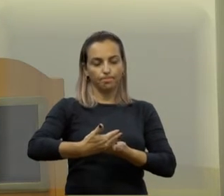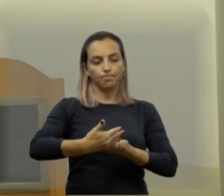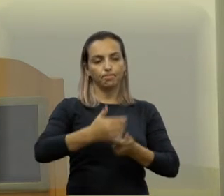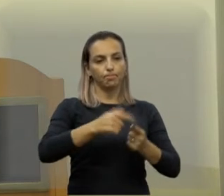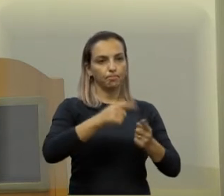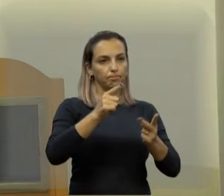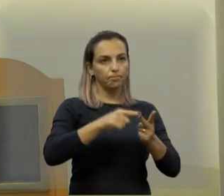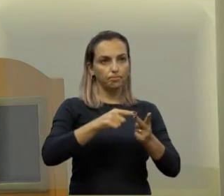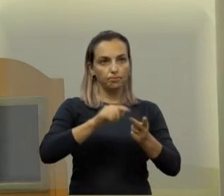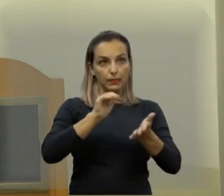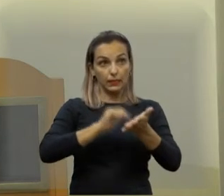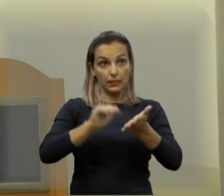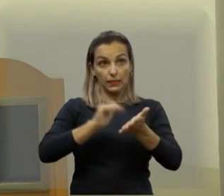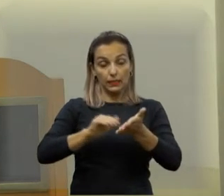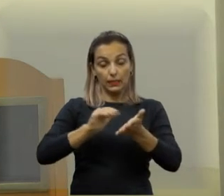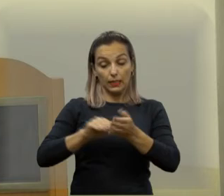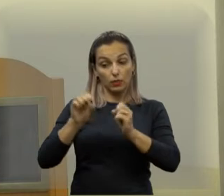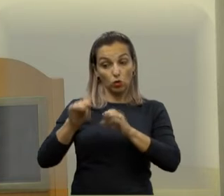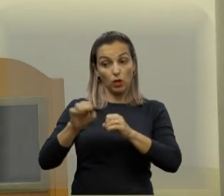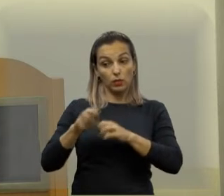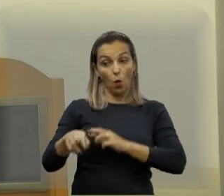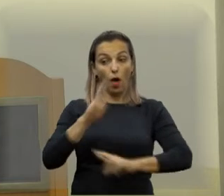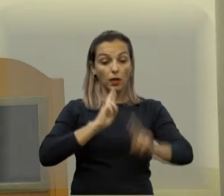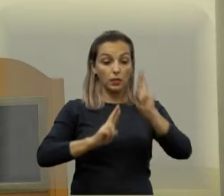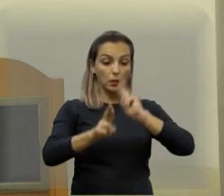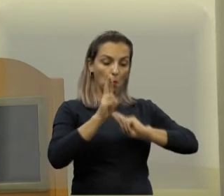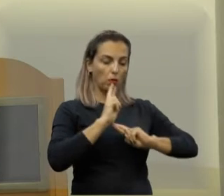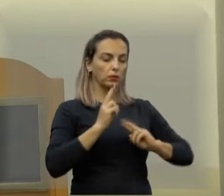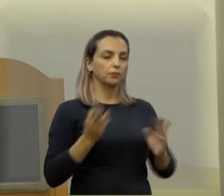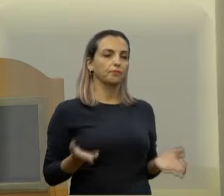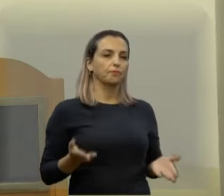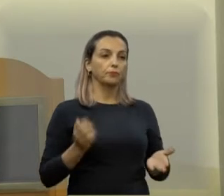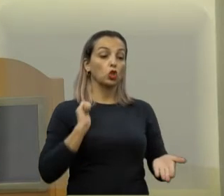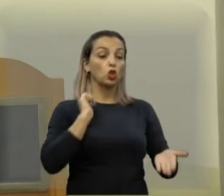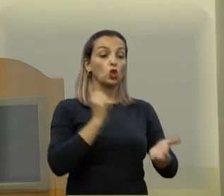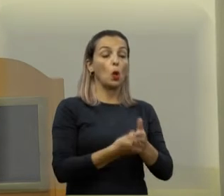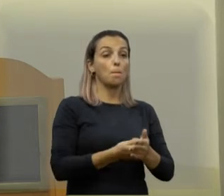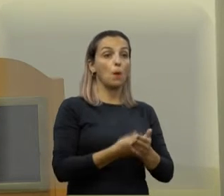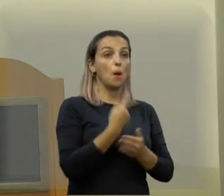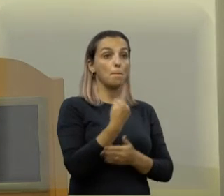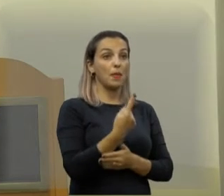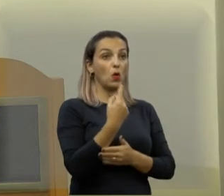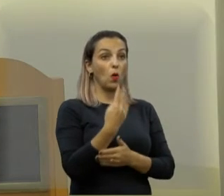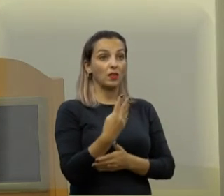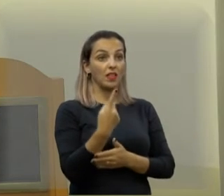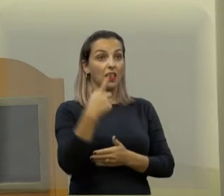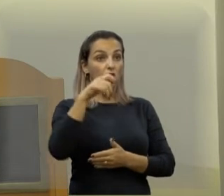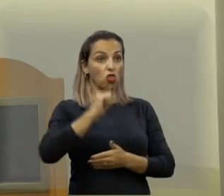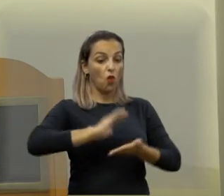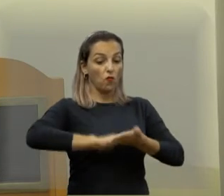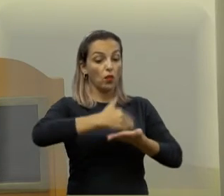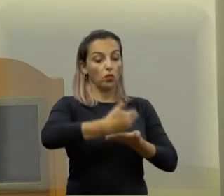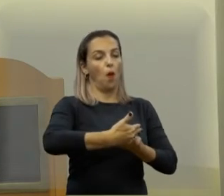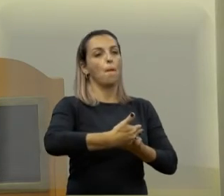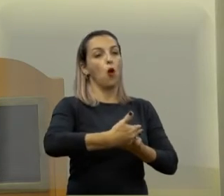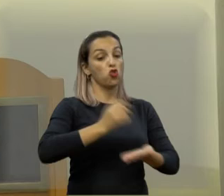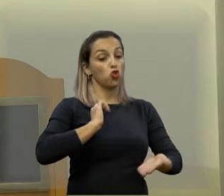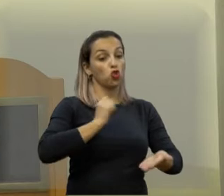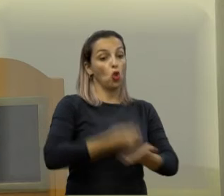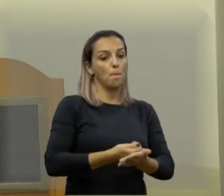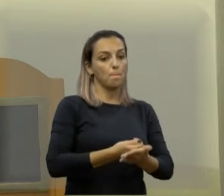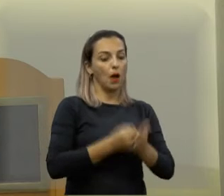Educação e estamos aguardando a resposta foram adquiridos 1419 notebooks